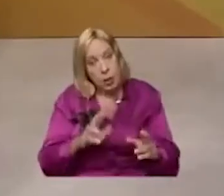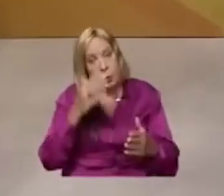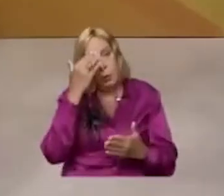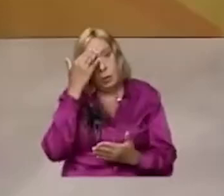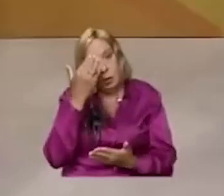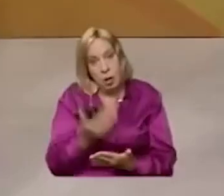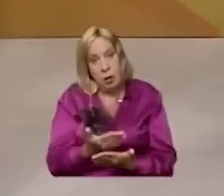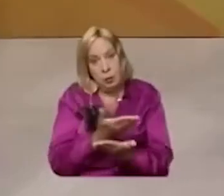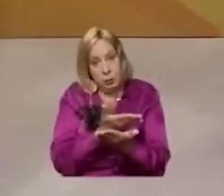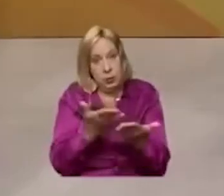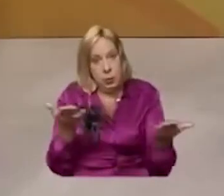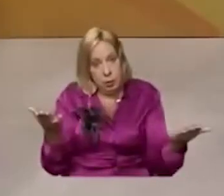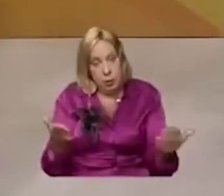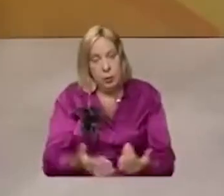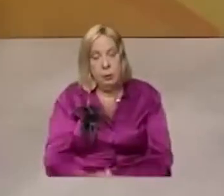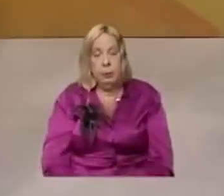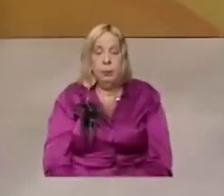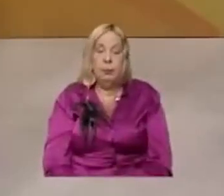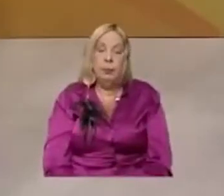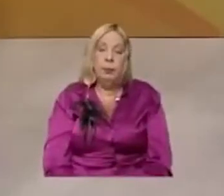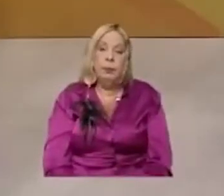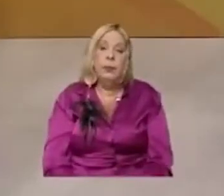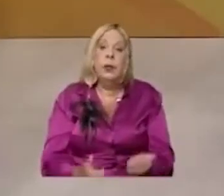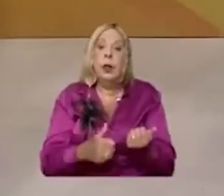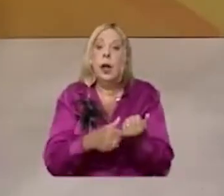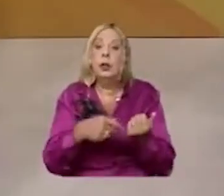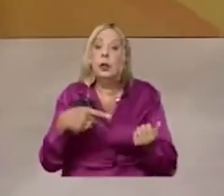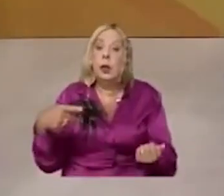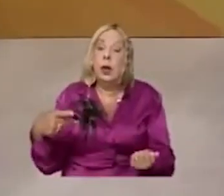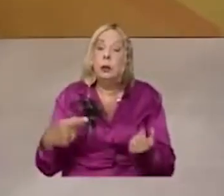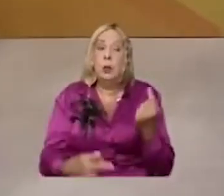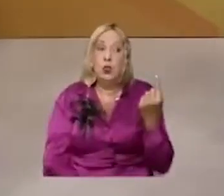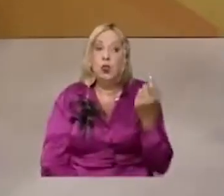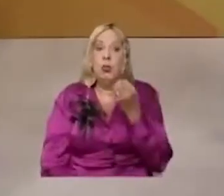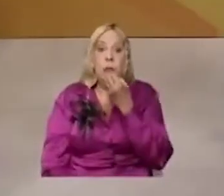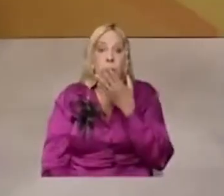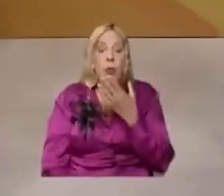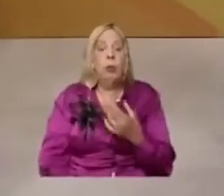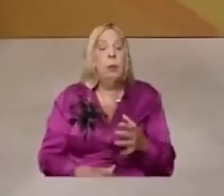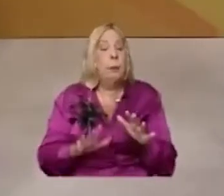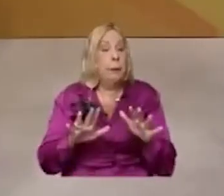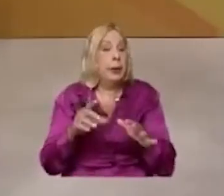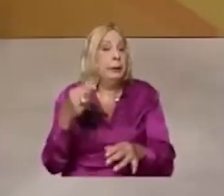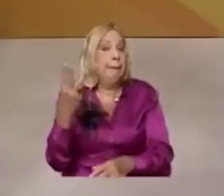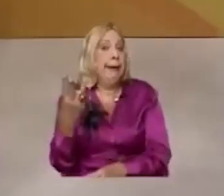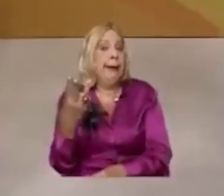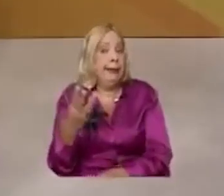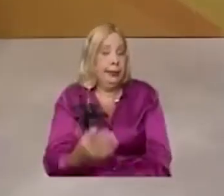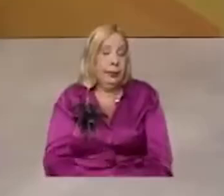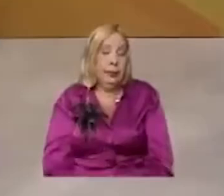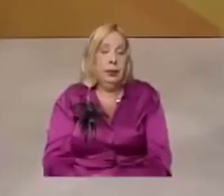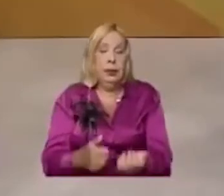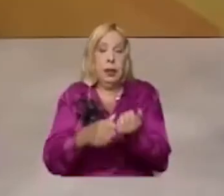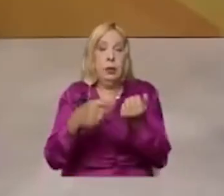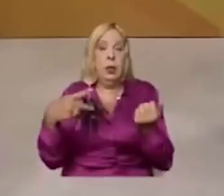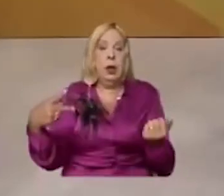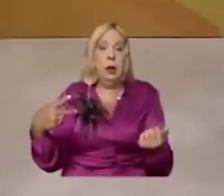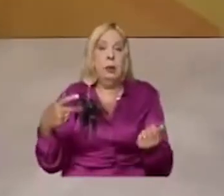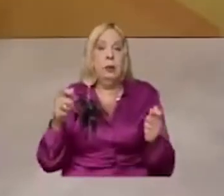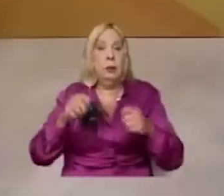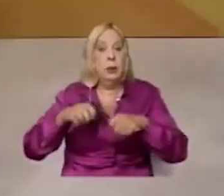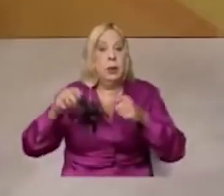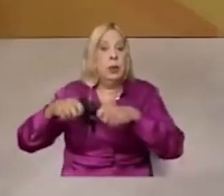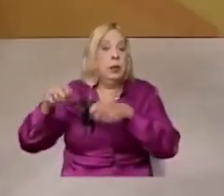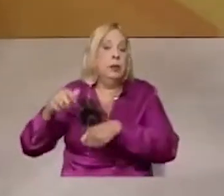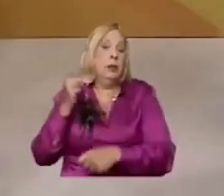Ó, Jaque, seguinte, um Caju Cap é bom, mas imagina um combo de três. Menina, já tô aqui pensando, mais chances de